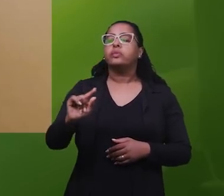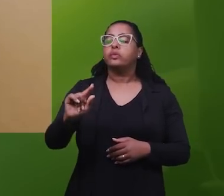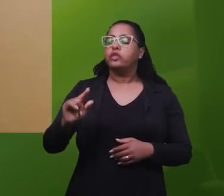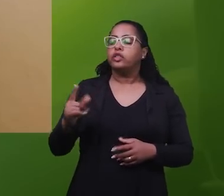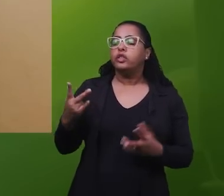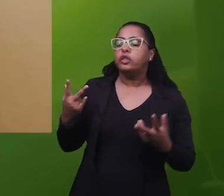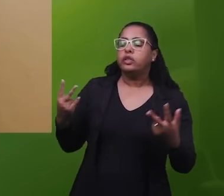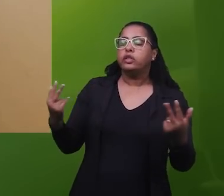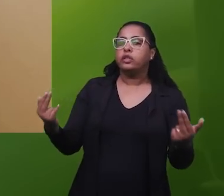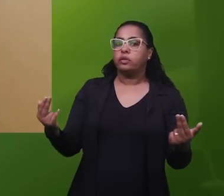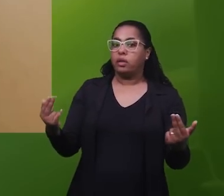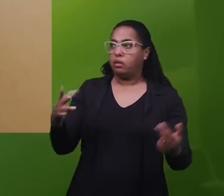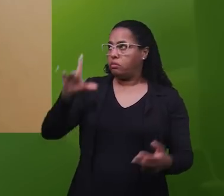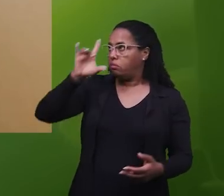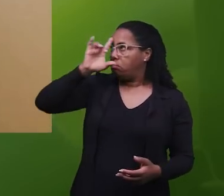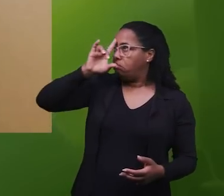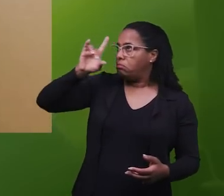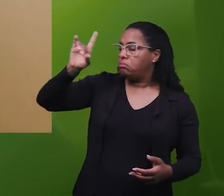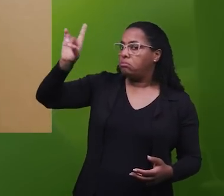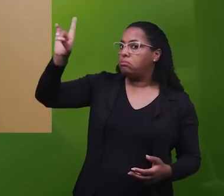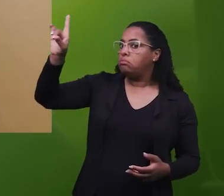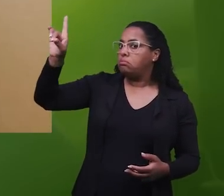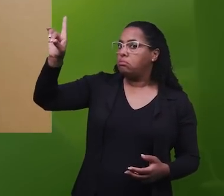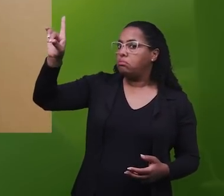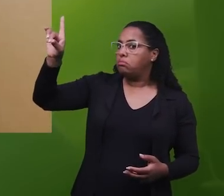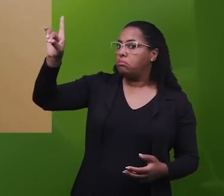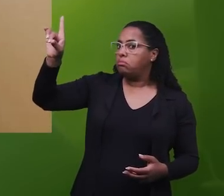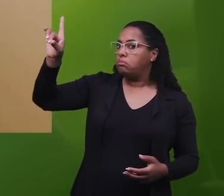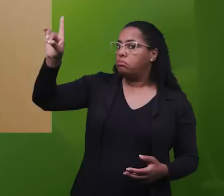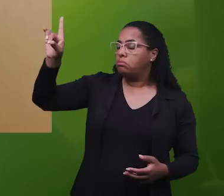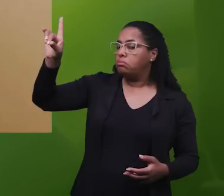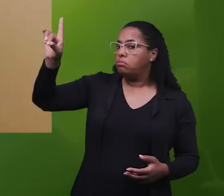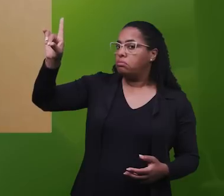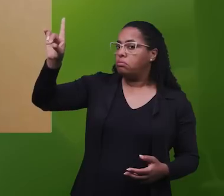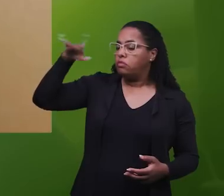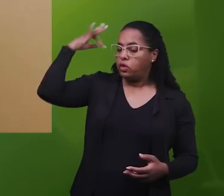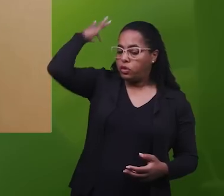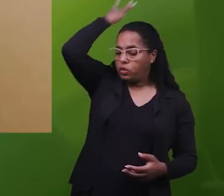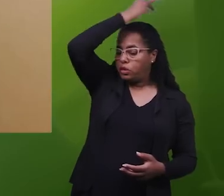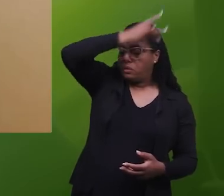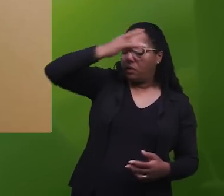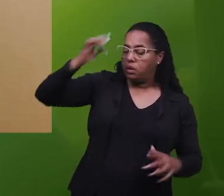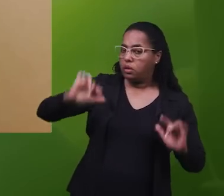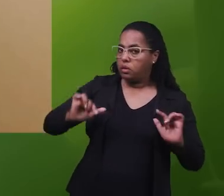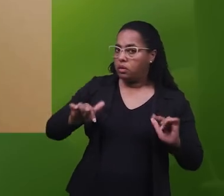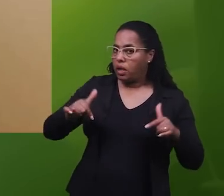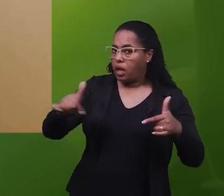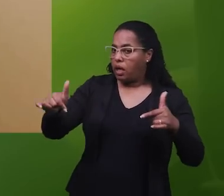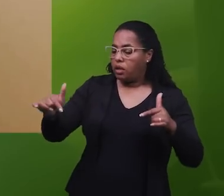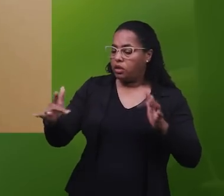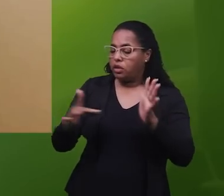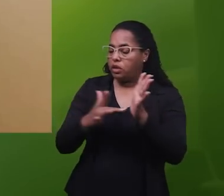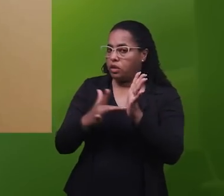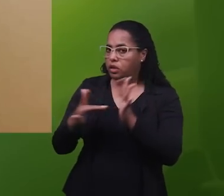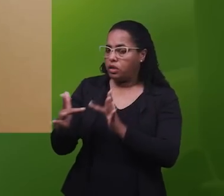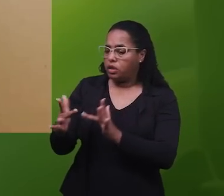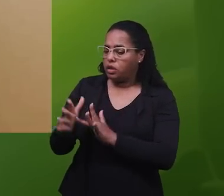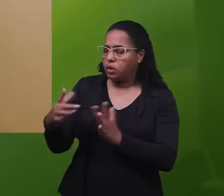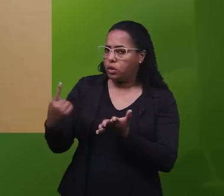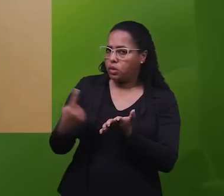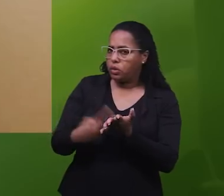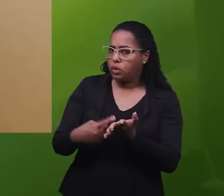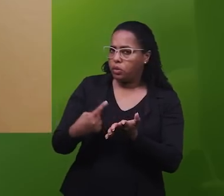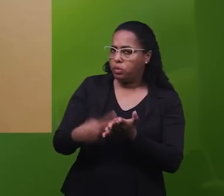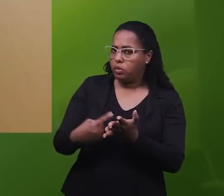Porque, da mesma forma, Deus não está, o Espírito Santo não age, Jesus não